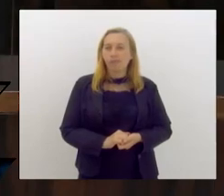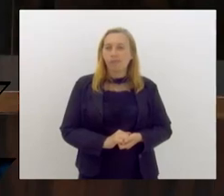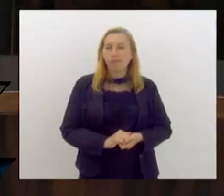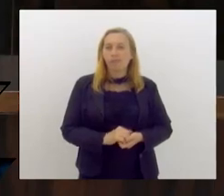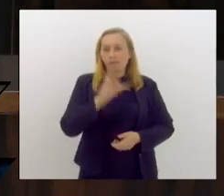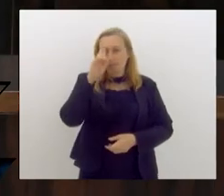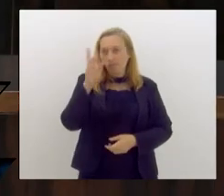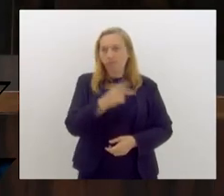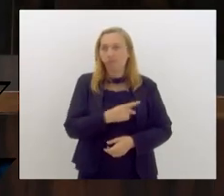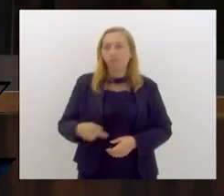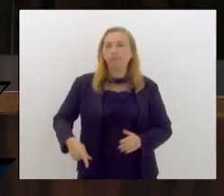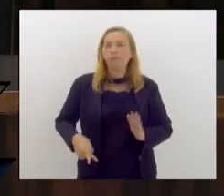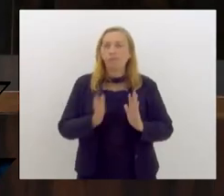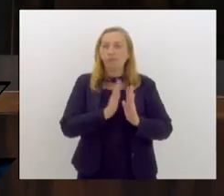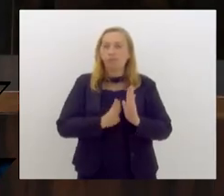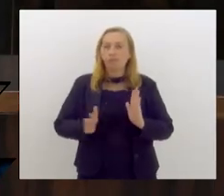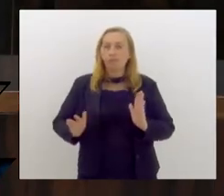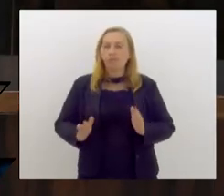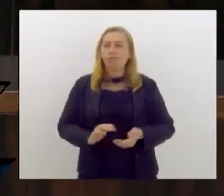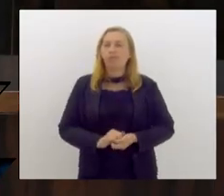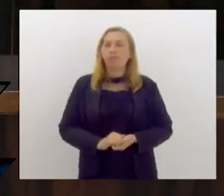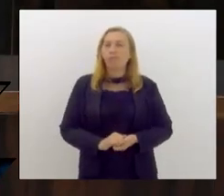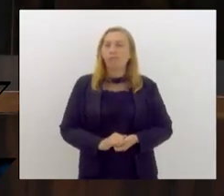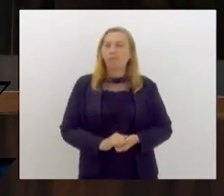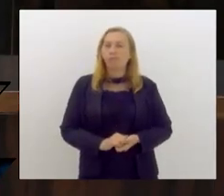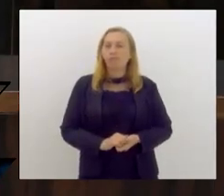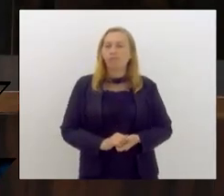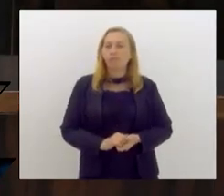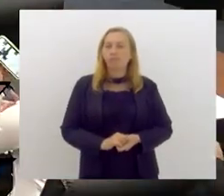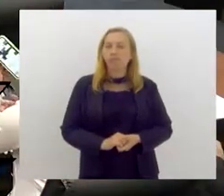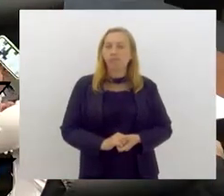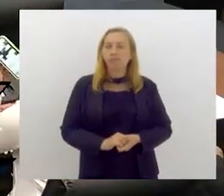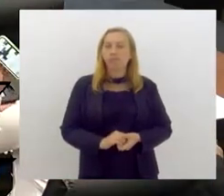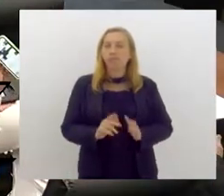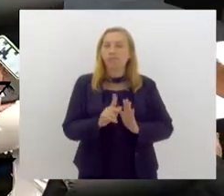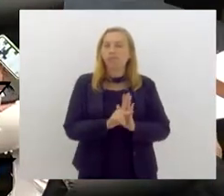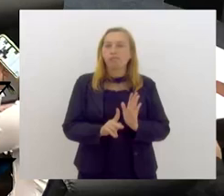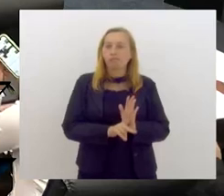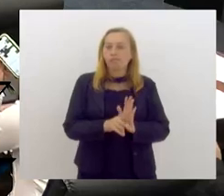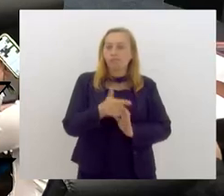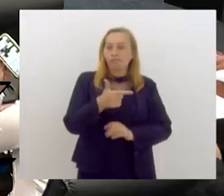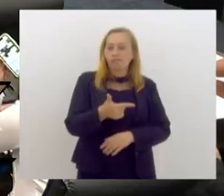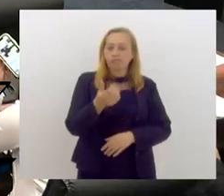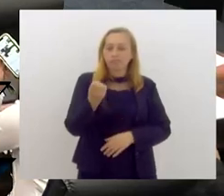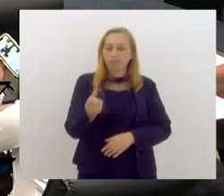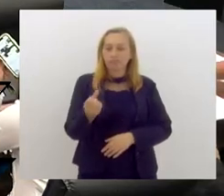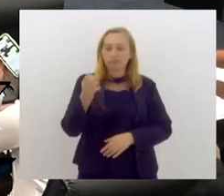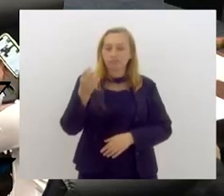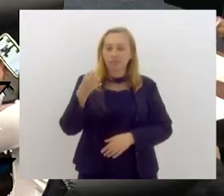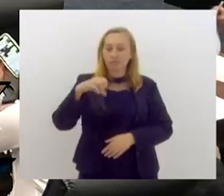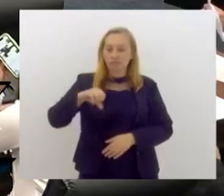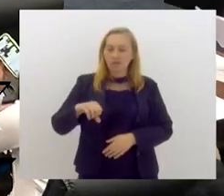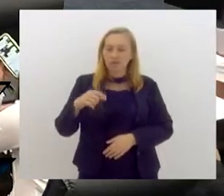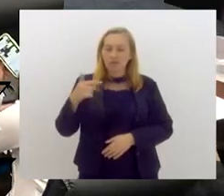Senhor presidente, uma questão de ordem. Questão de ordem. Sobre o projeto 2692 de 2017, Vossa